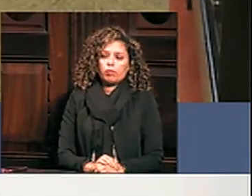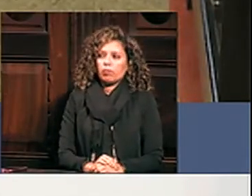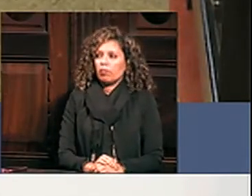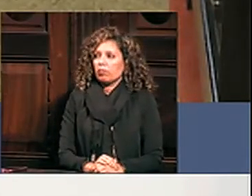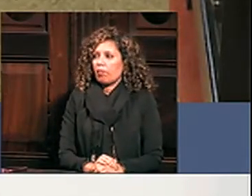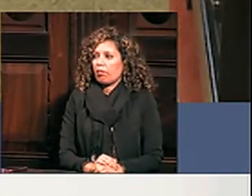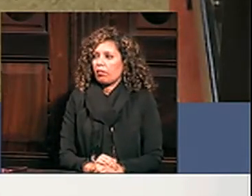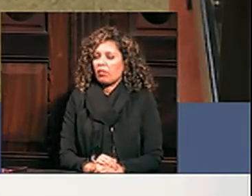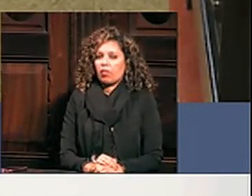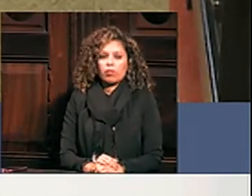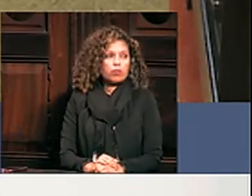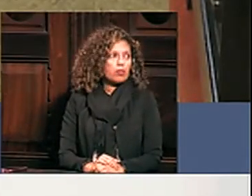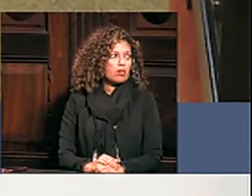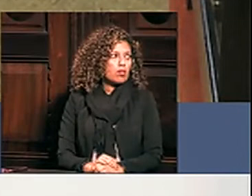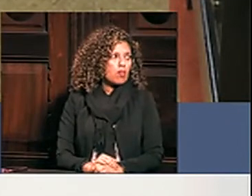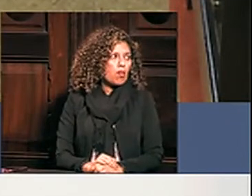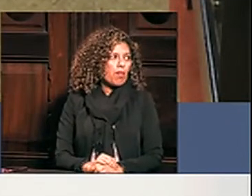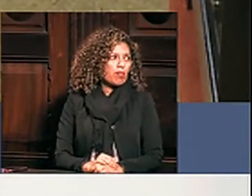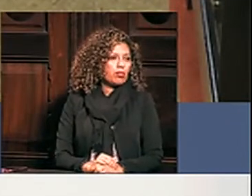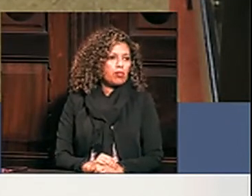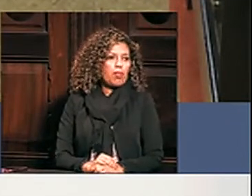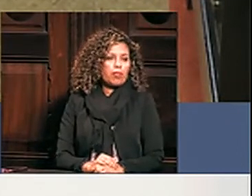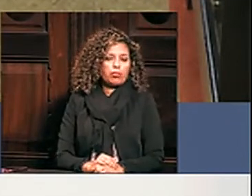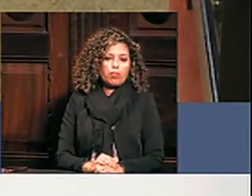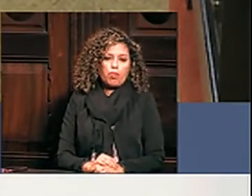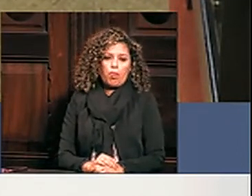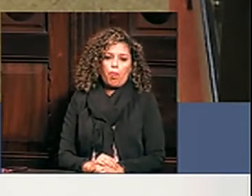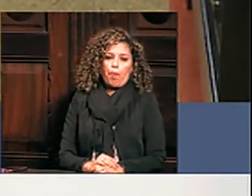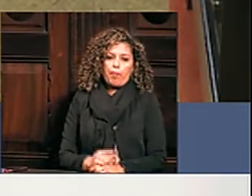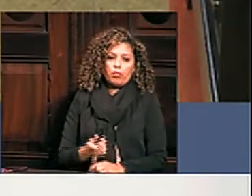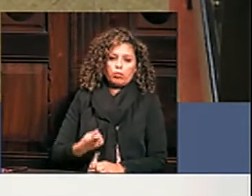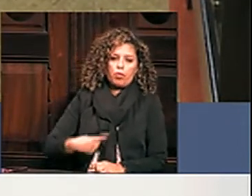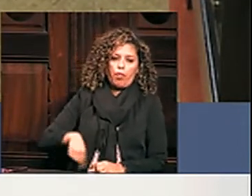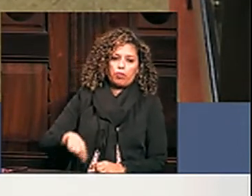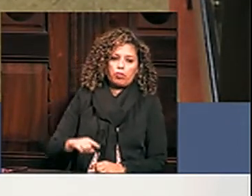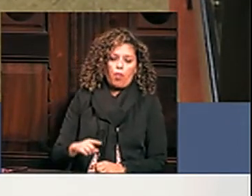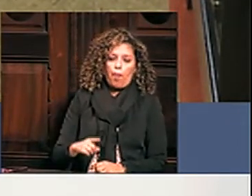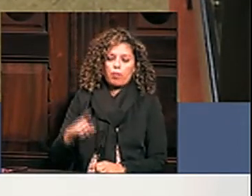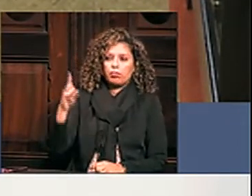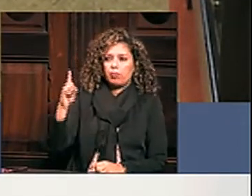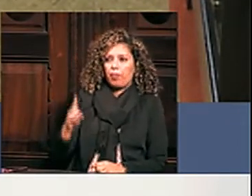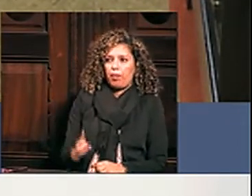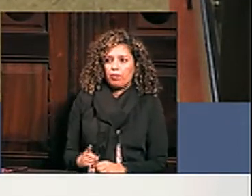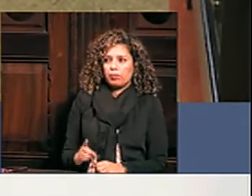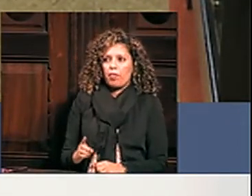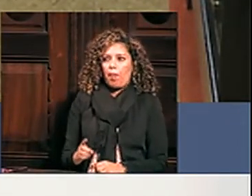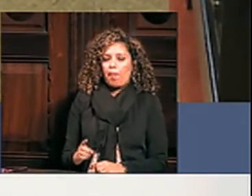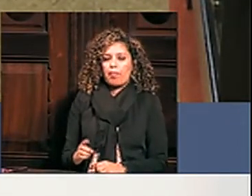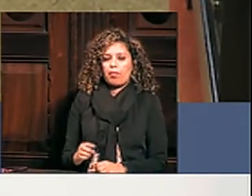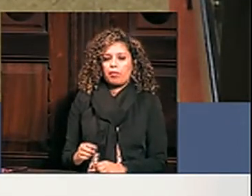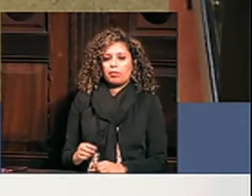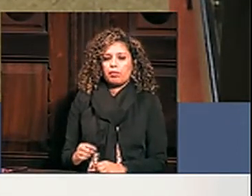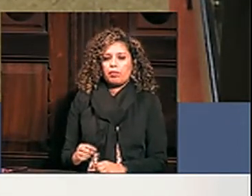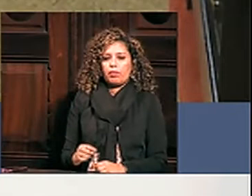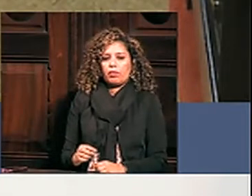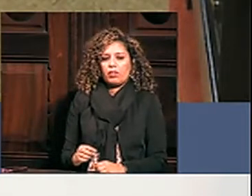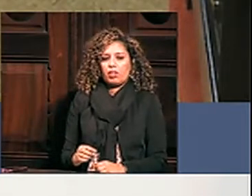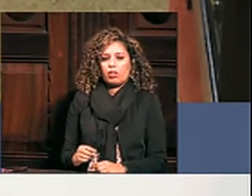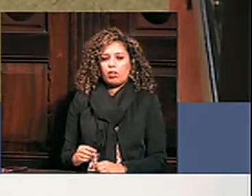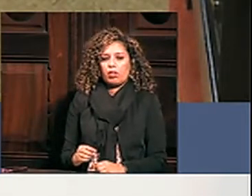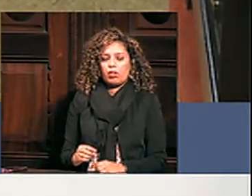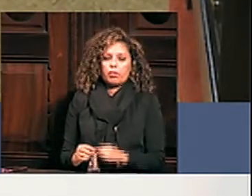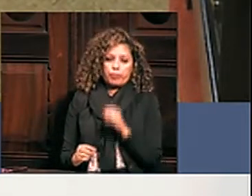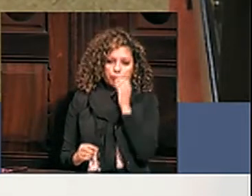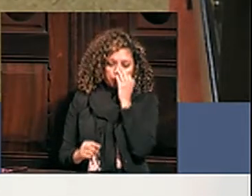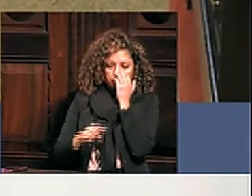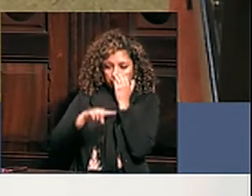receitas que a SEDAI tem direito, já por decisão do Supremo, do imposto de renda